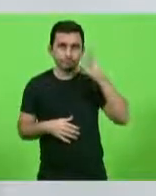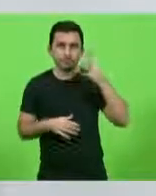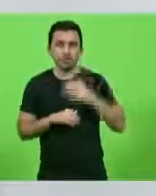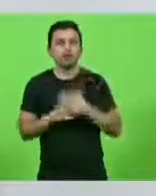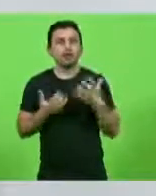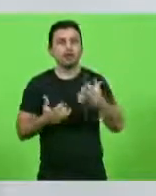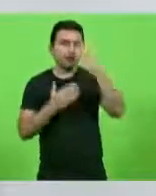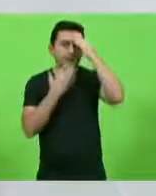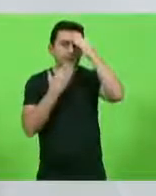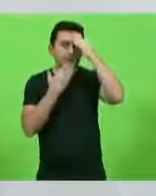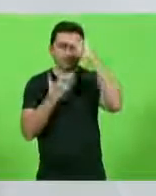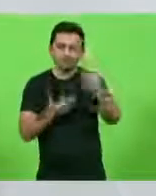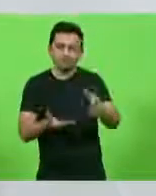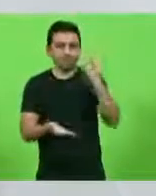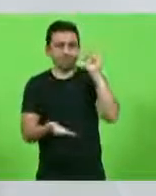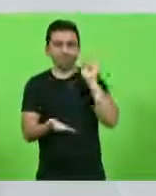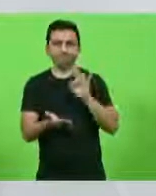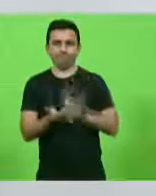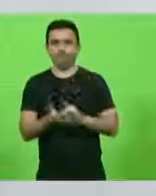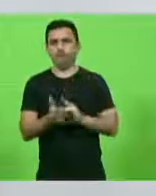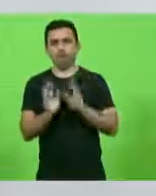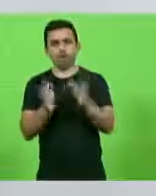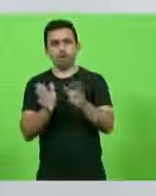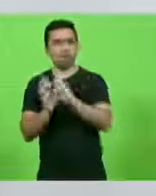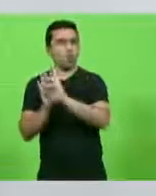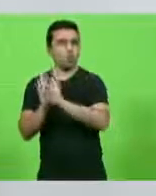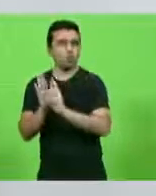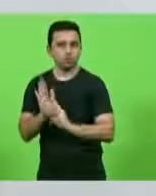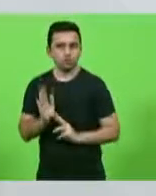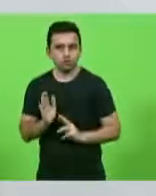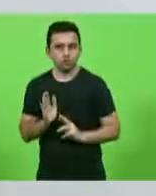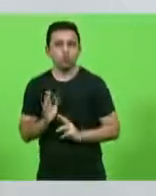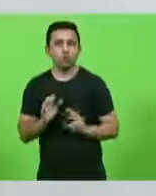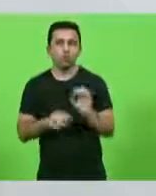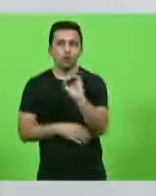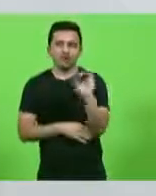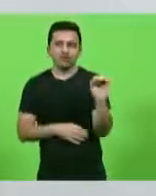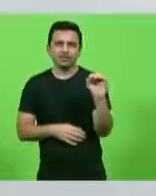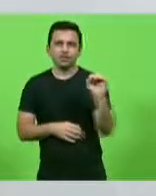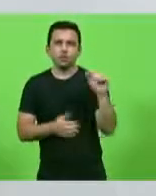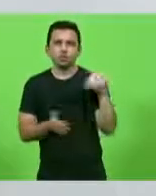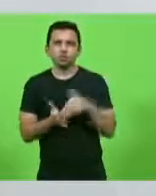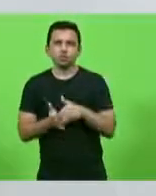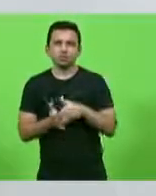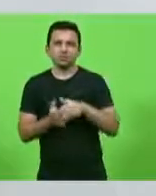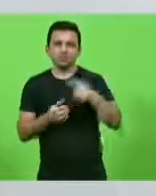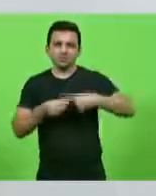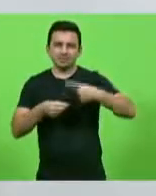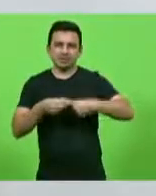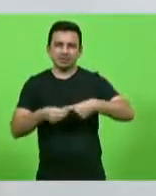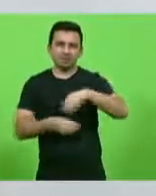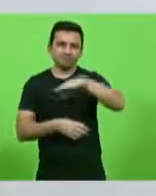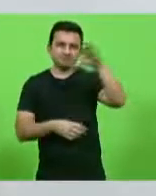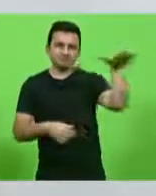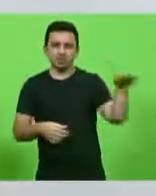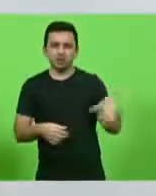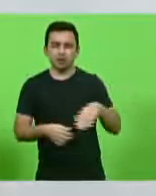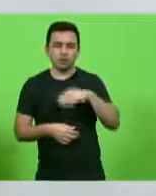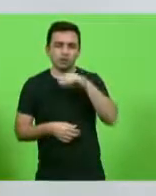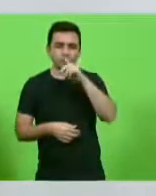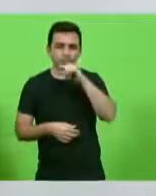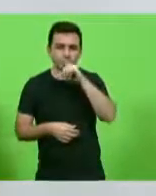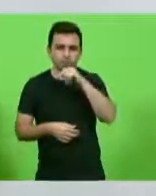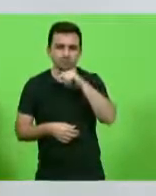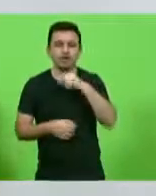quero aqui agradecer de coração. Fizemos um roteiro no Meio Oeste, eu comecei ali na última cidade da região serrana, que é Correia Pinto.